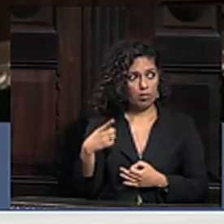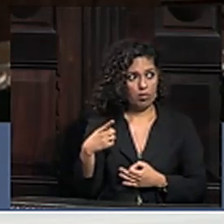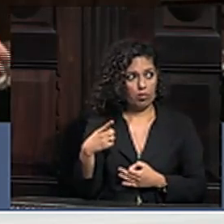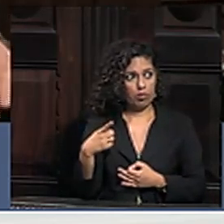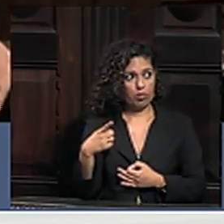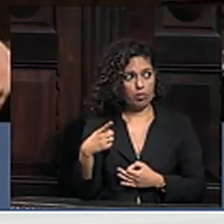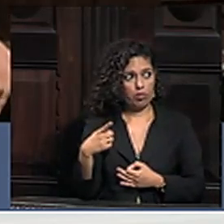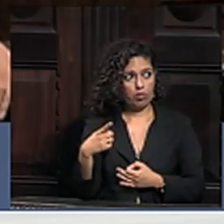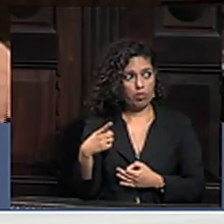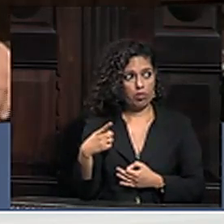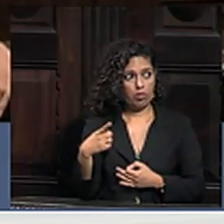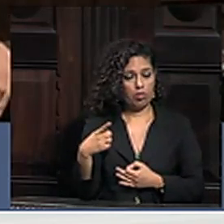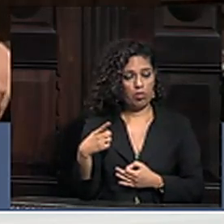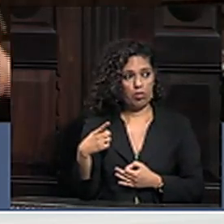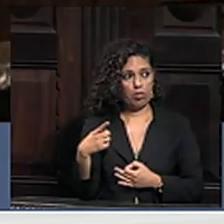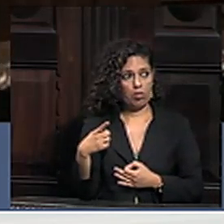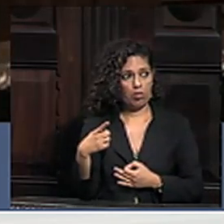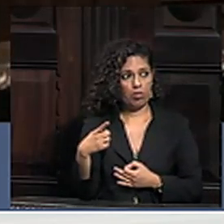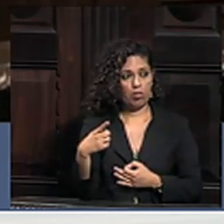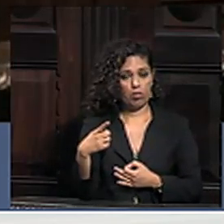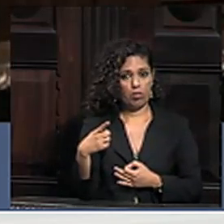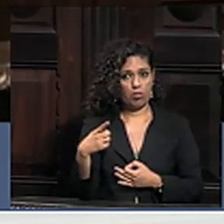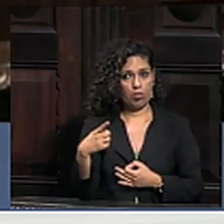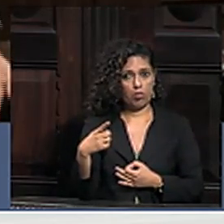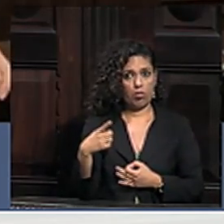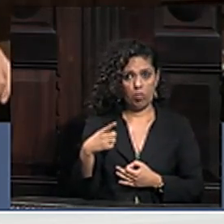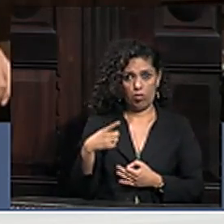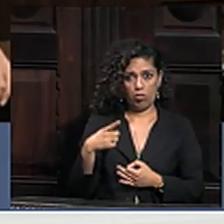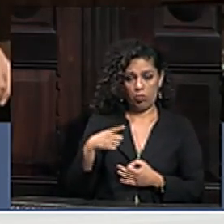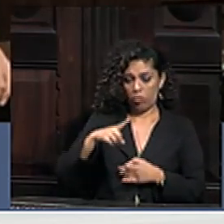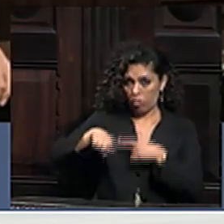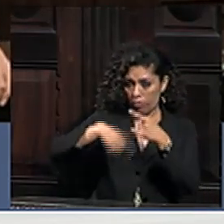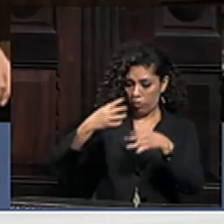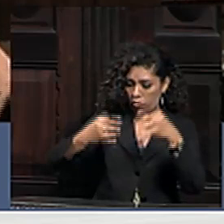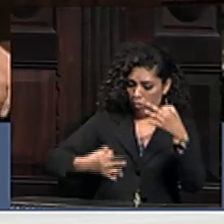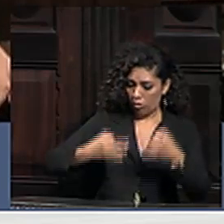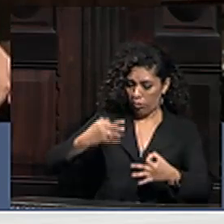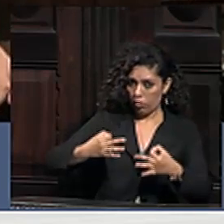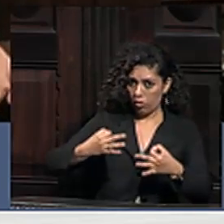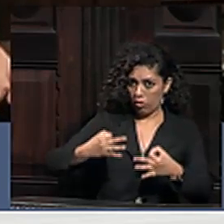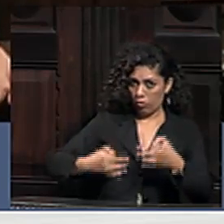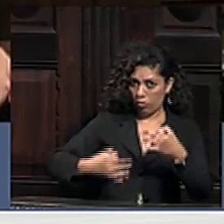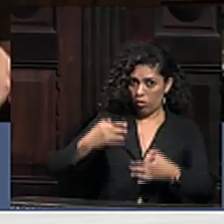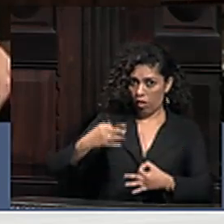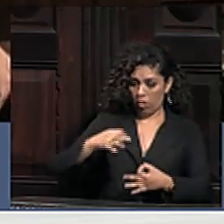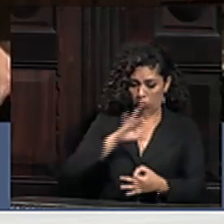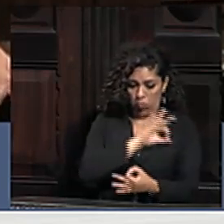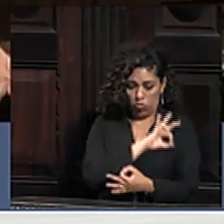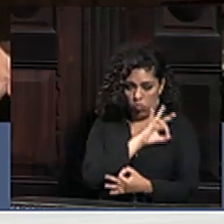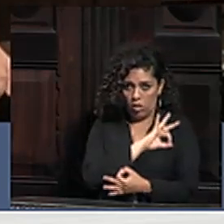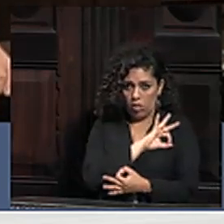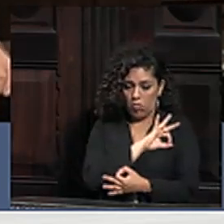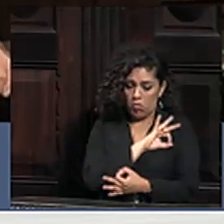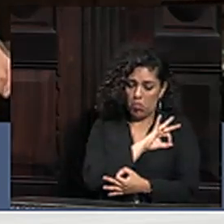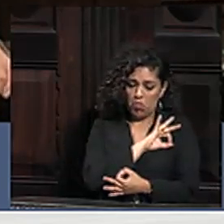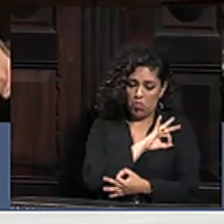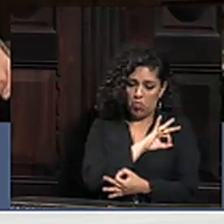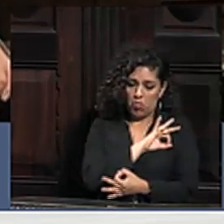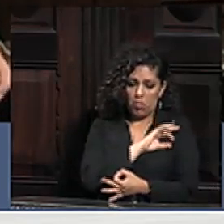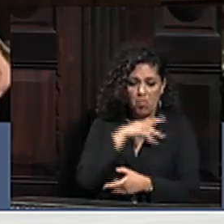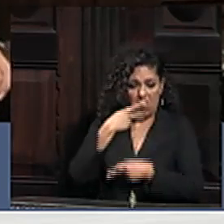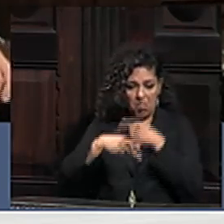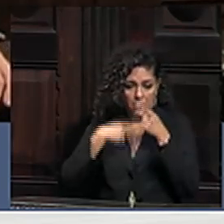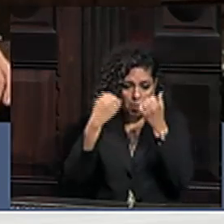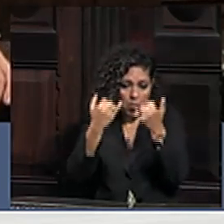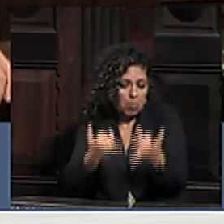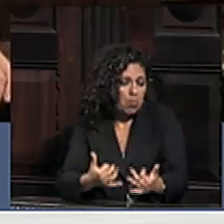boa e pertinente, os policiais, de se defenderem. E me levantou uma questão de